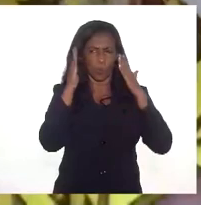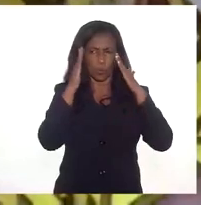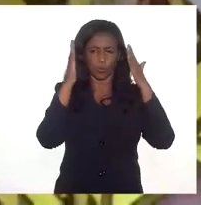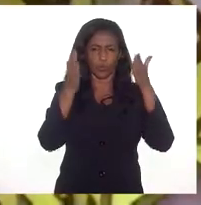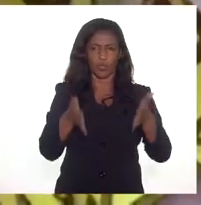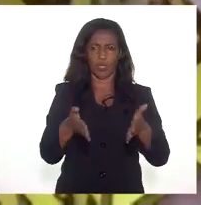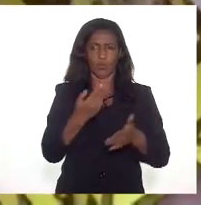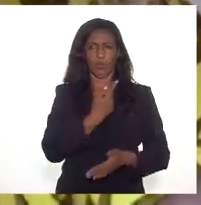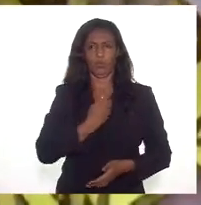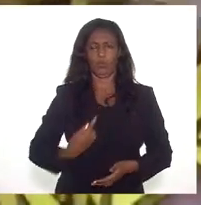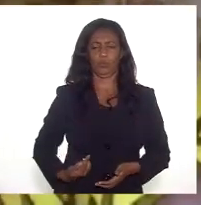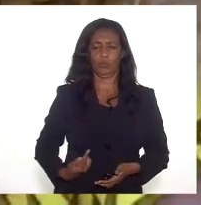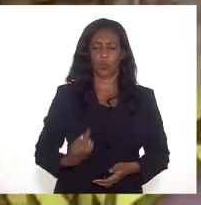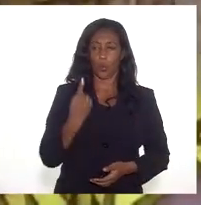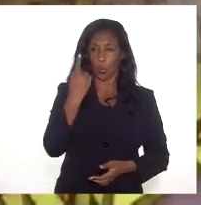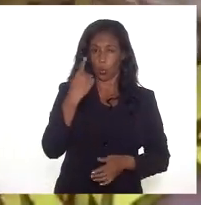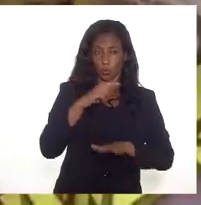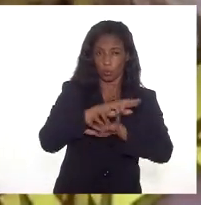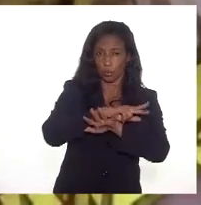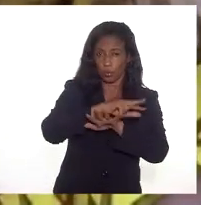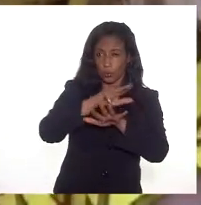governador. Um dos diversos